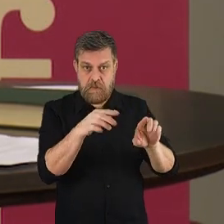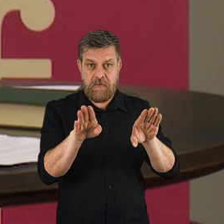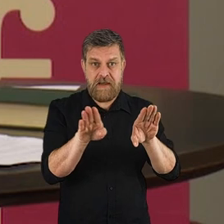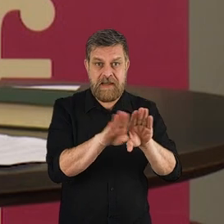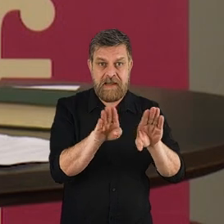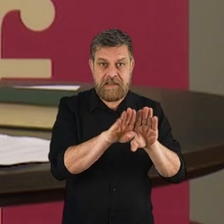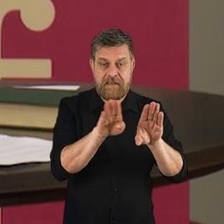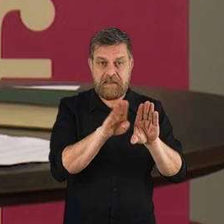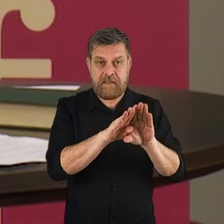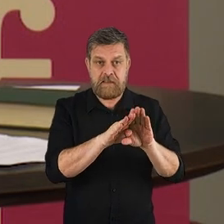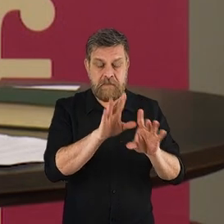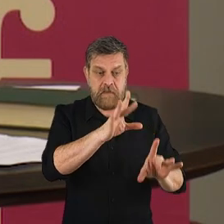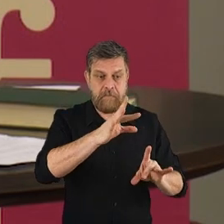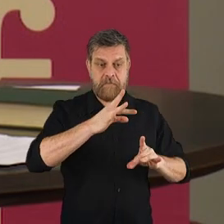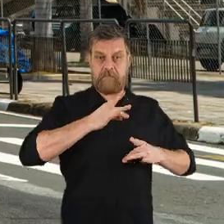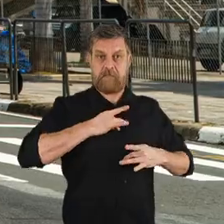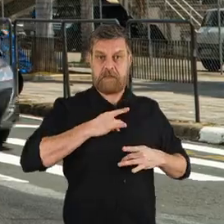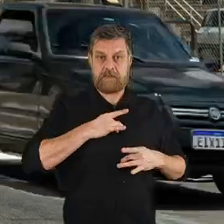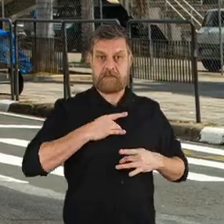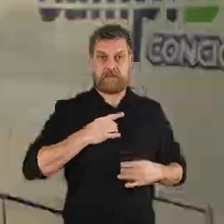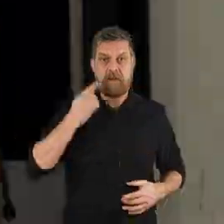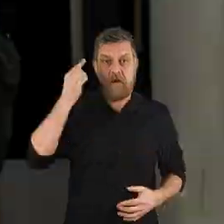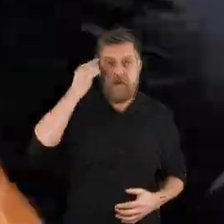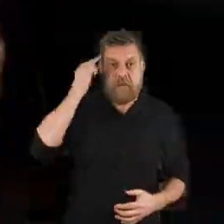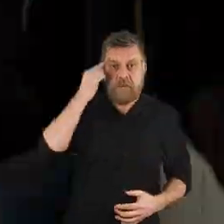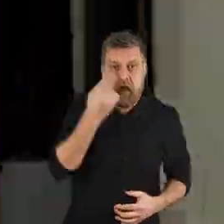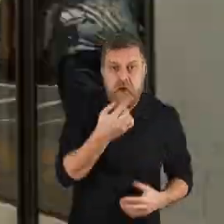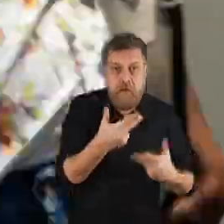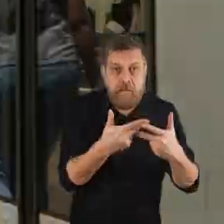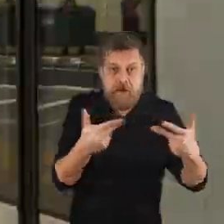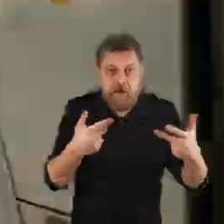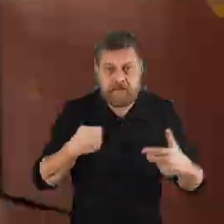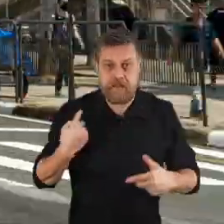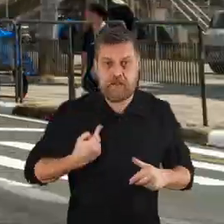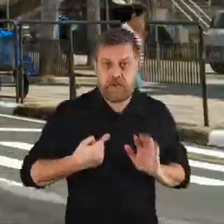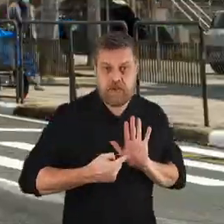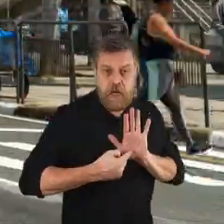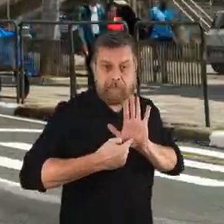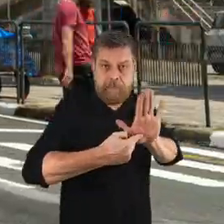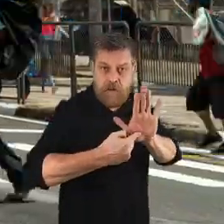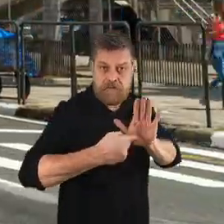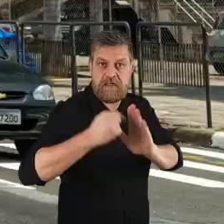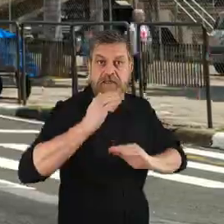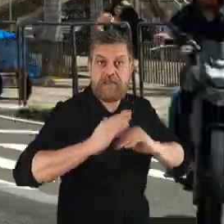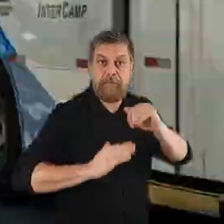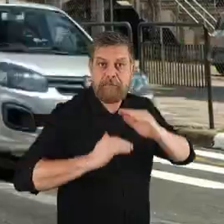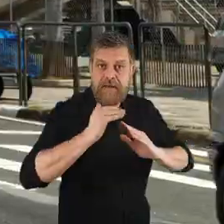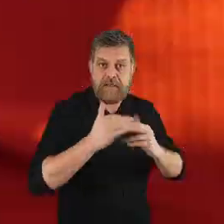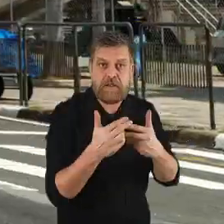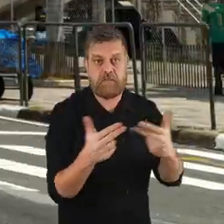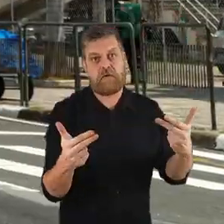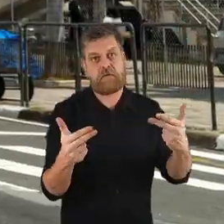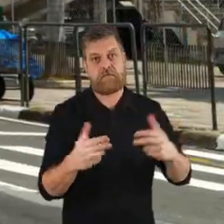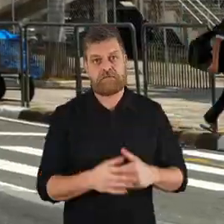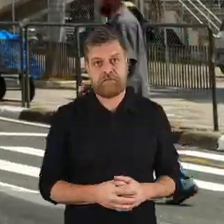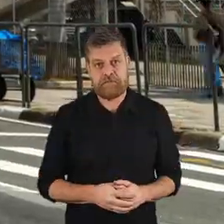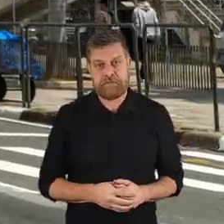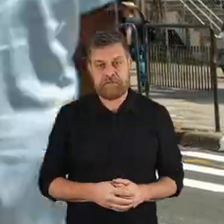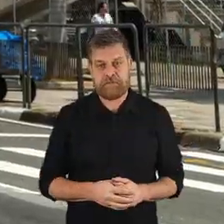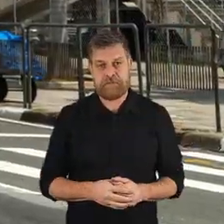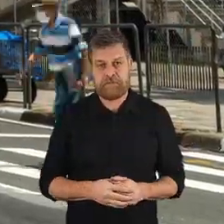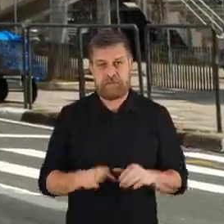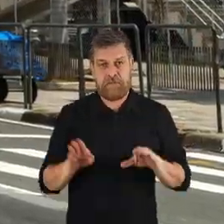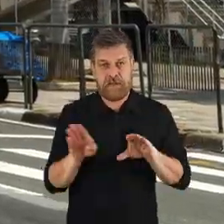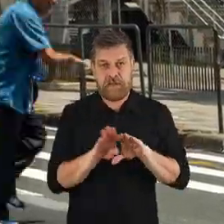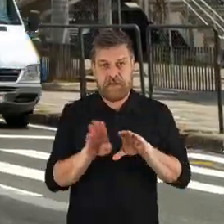ele é performático. A gente não pensa que é alguma coisa. A gente demonstra que é alguma coisa. Na questão da recepção